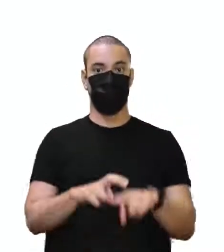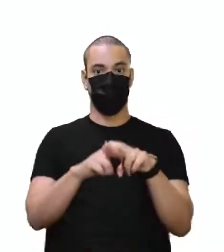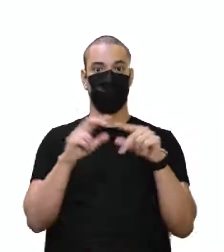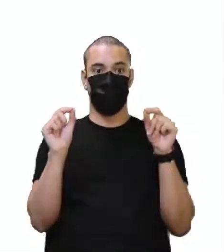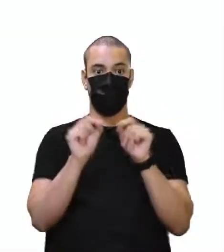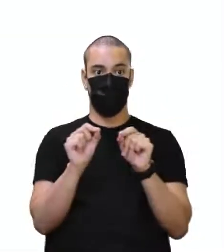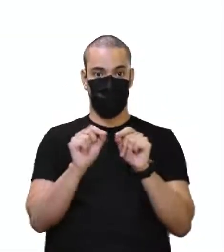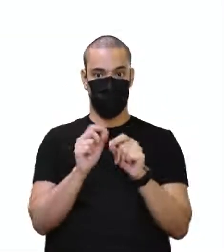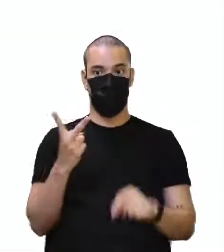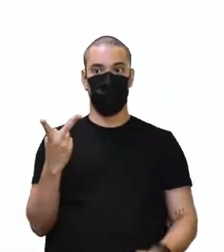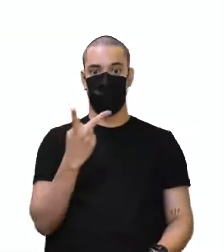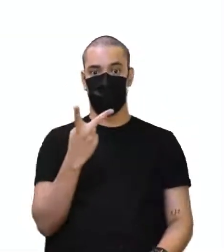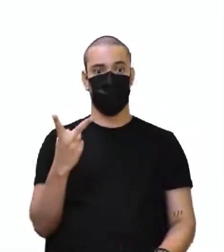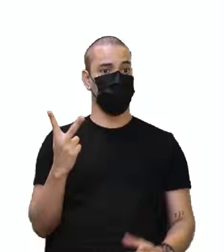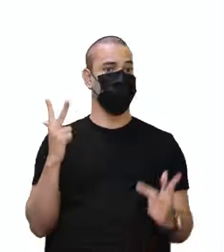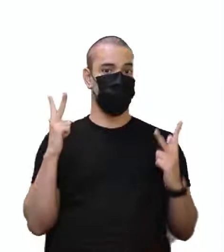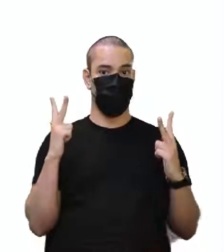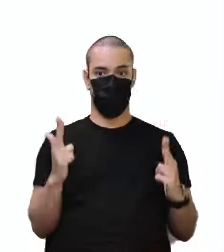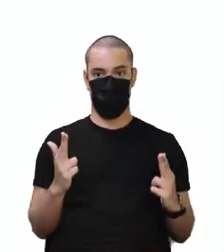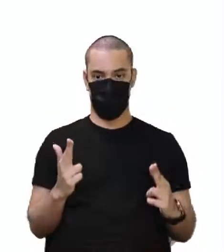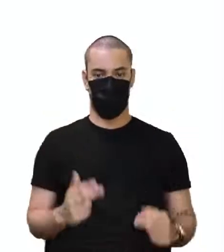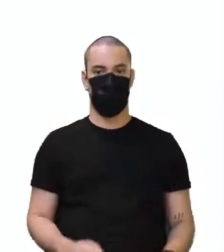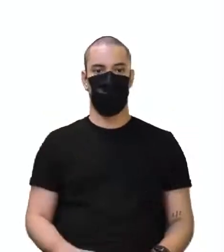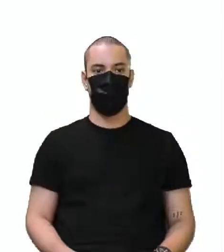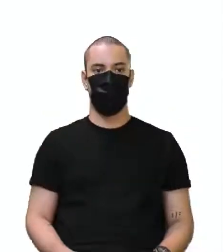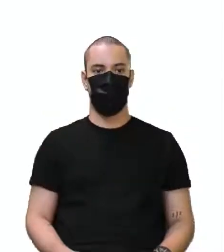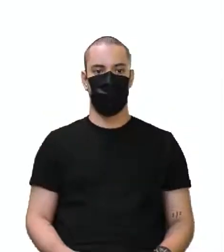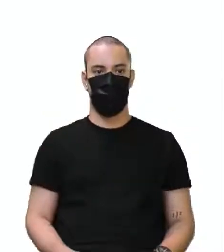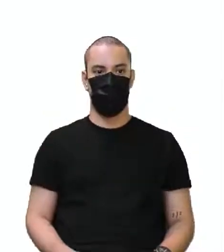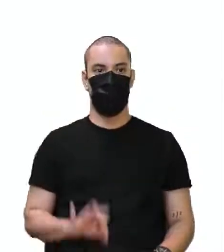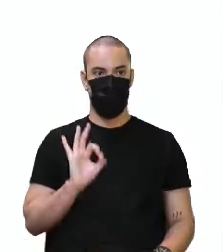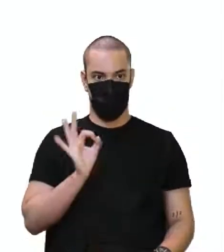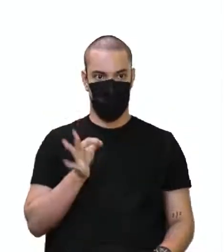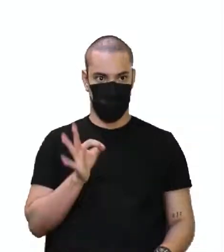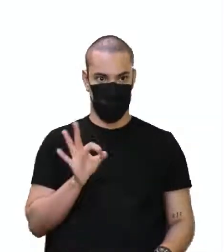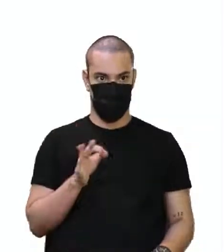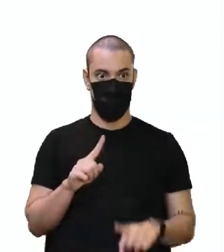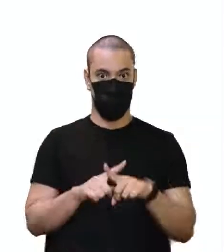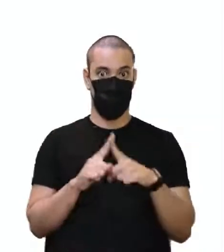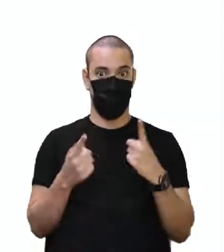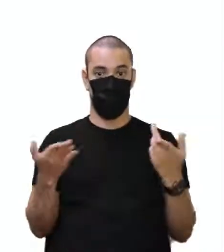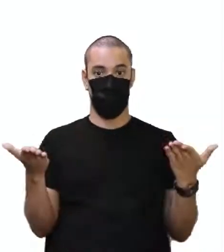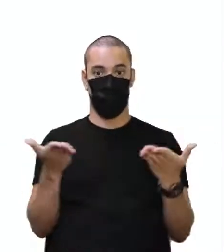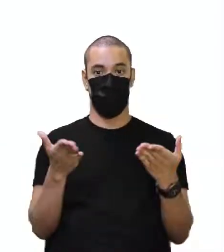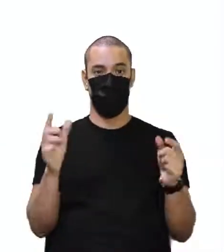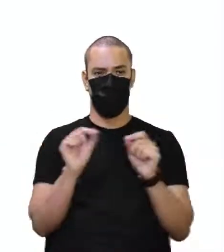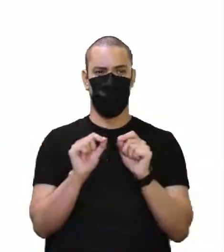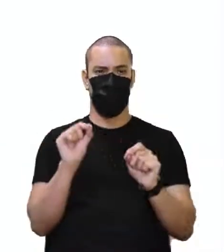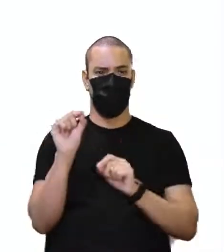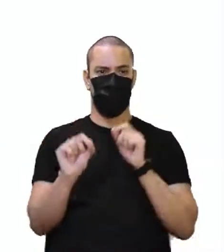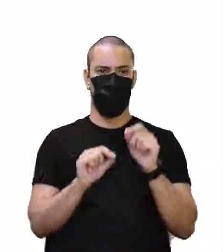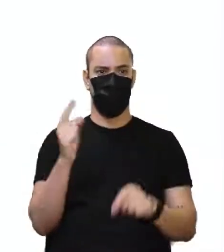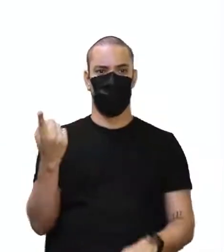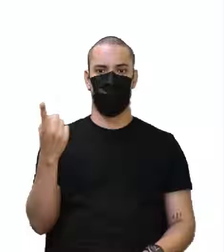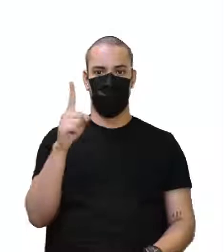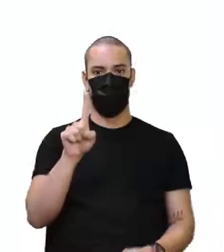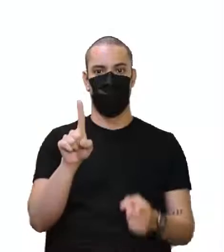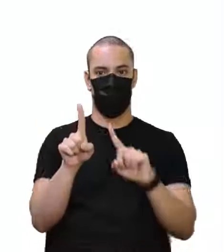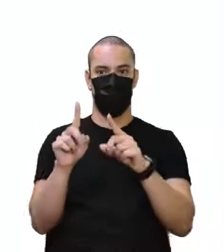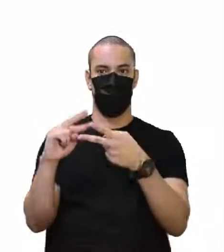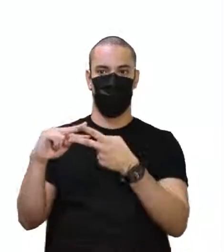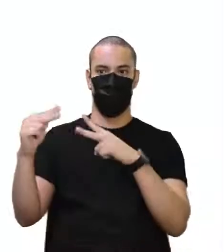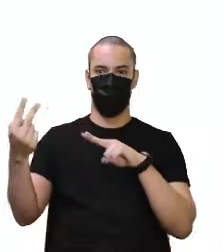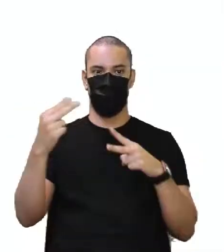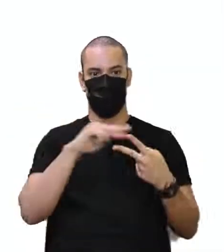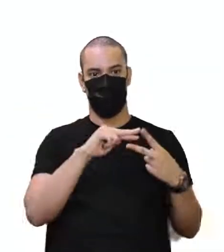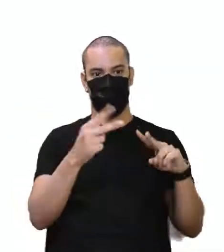dois heterozigotos, vou fazer a mesma coisa, galera. Certo? Só que agora eu estou trabalhando com indivíduos héteros.